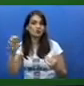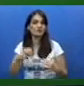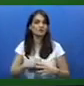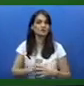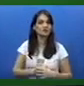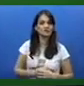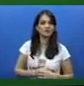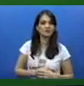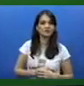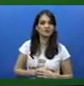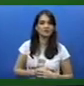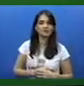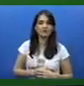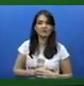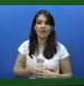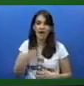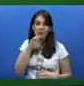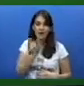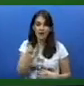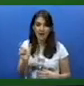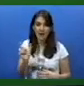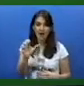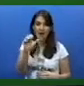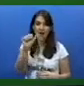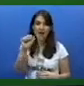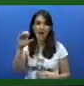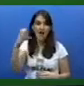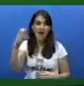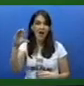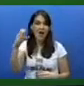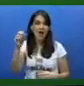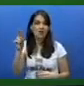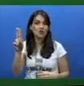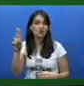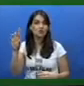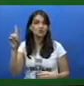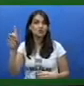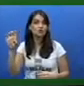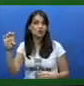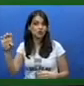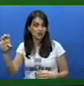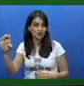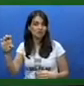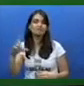cedilha? A palavrinha açude, olha aqui,